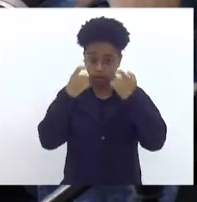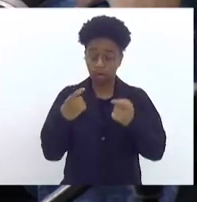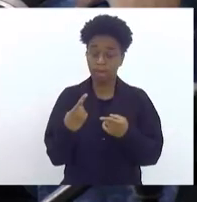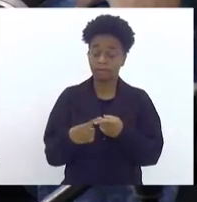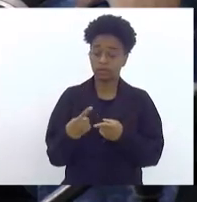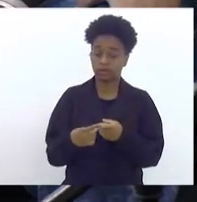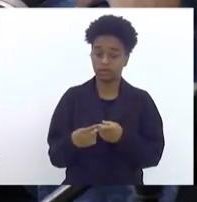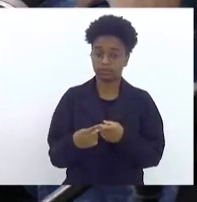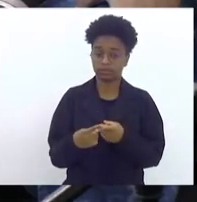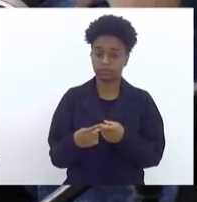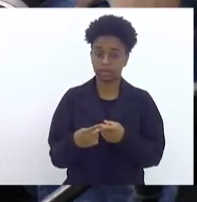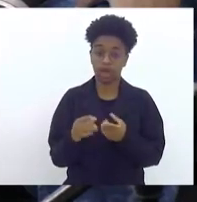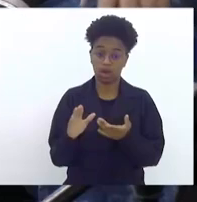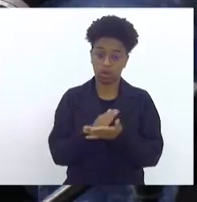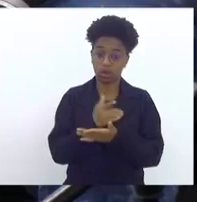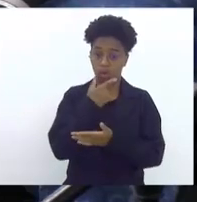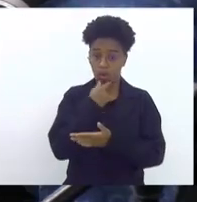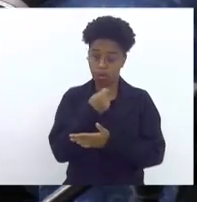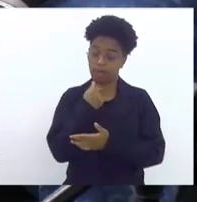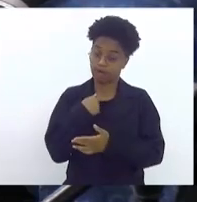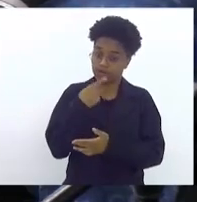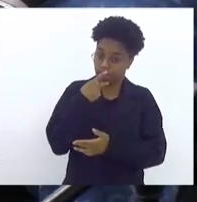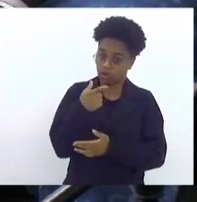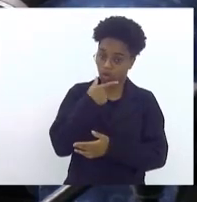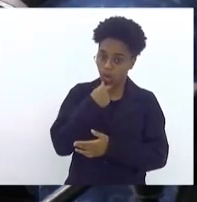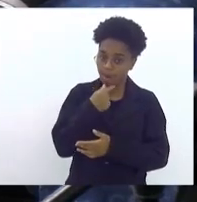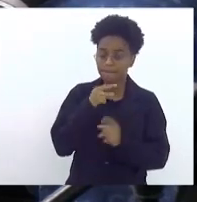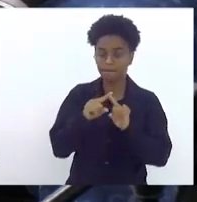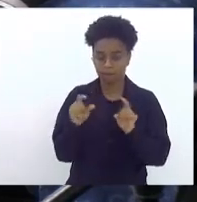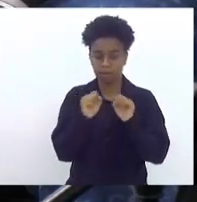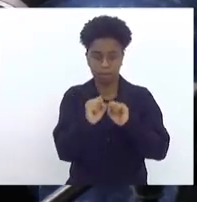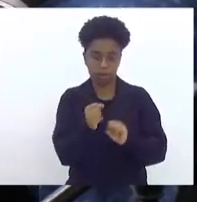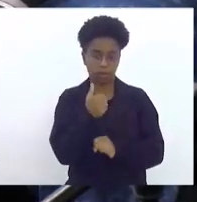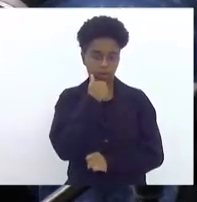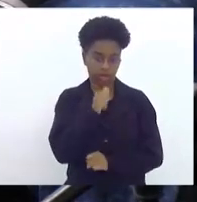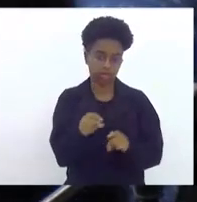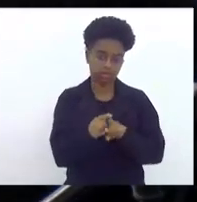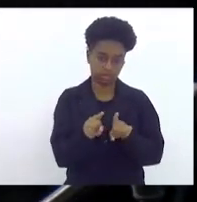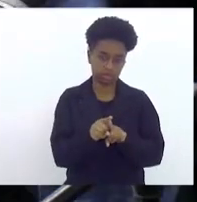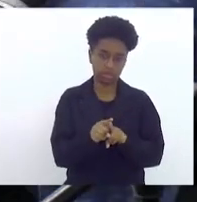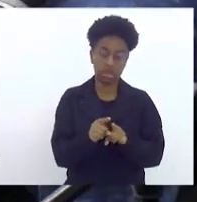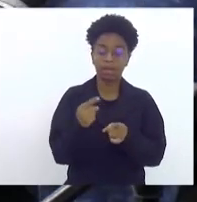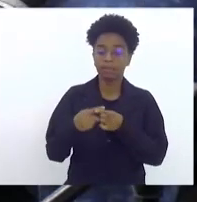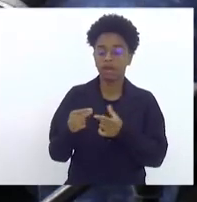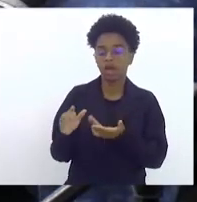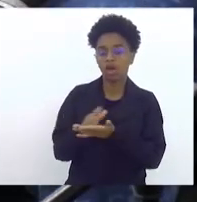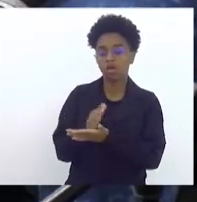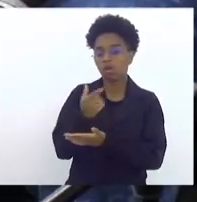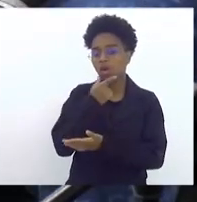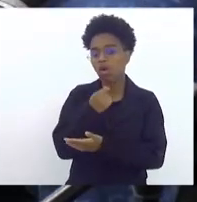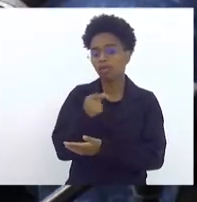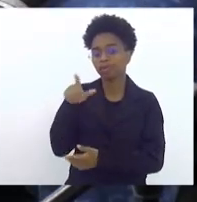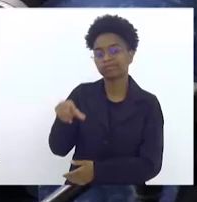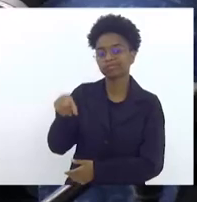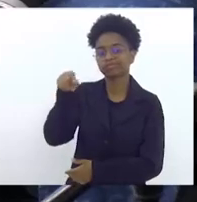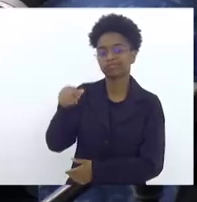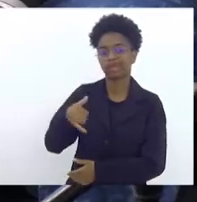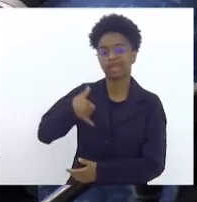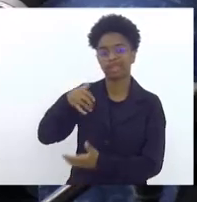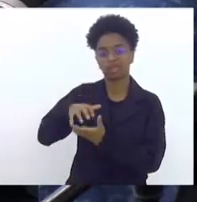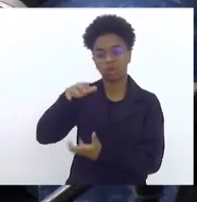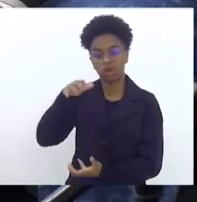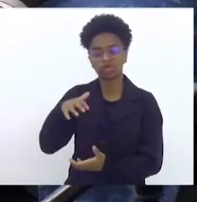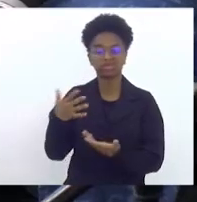mais uma vez eu falo homens mas poderiam também ser mulheres né eles têm ali uma preferência pelas idosas e